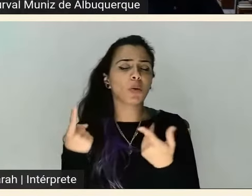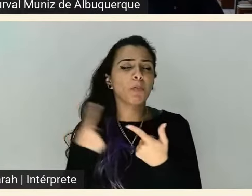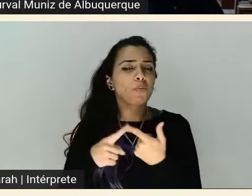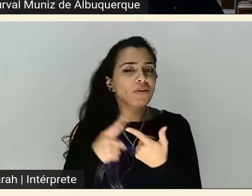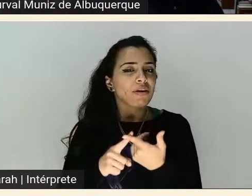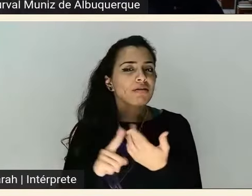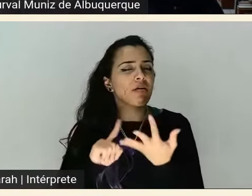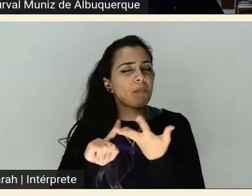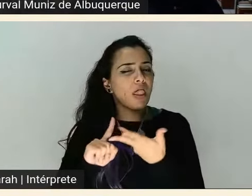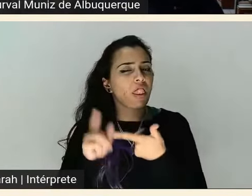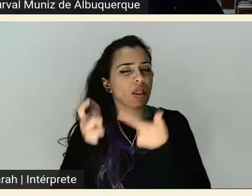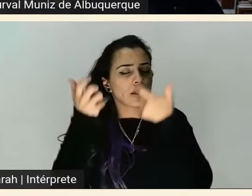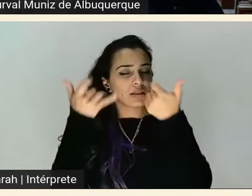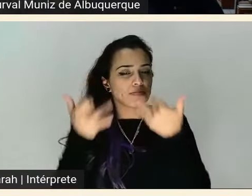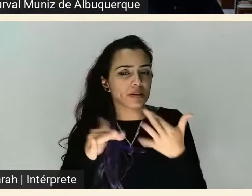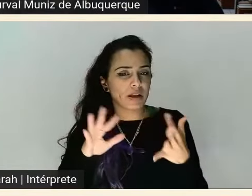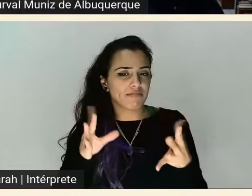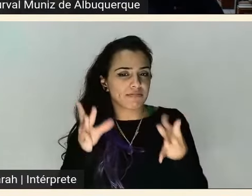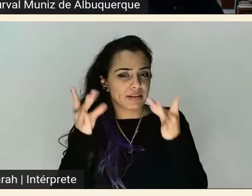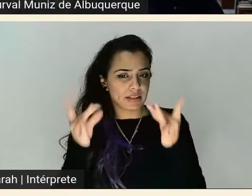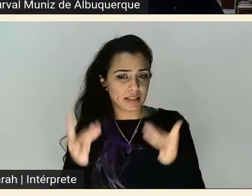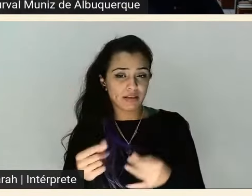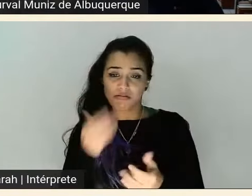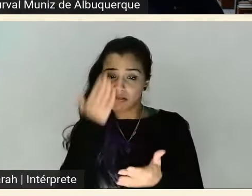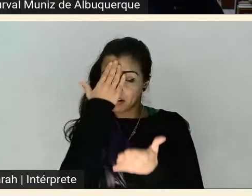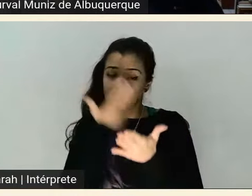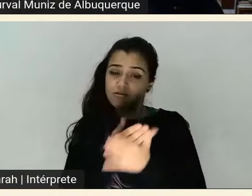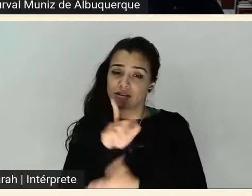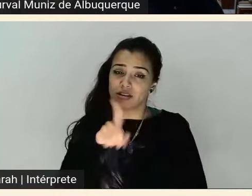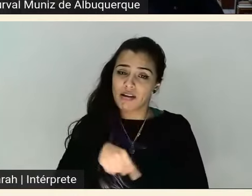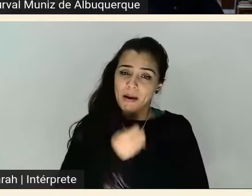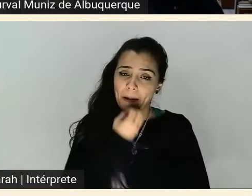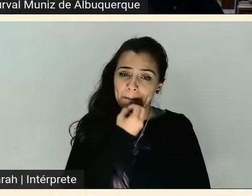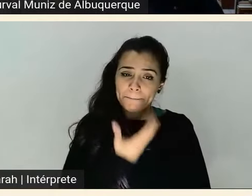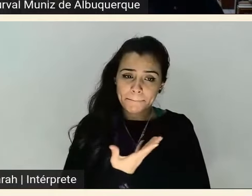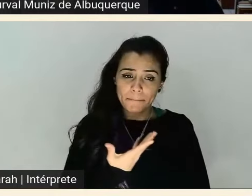faz parte desse exercício historiográfico